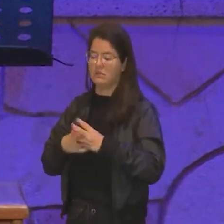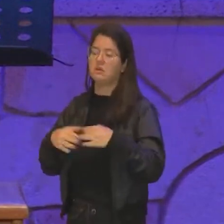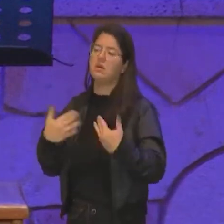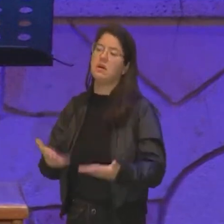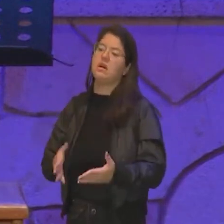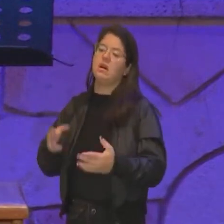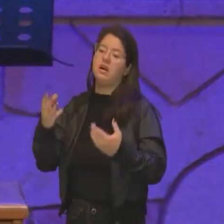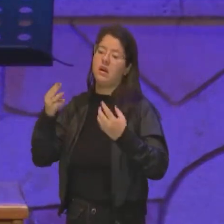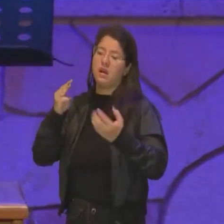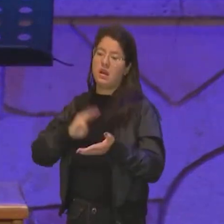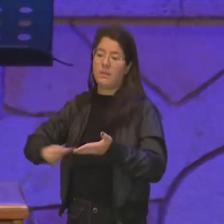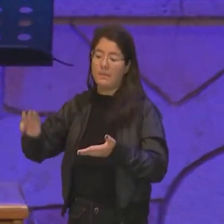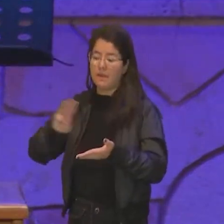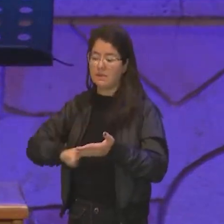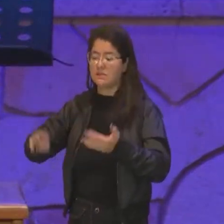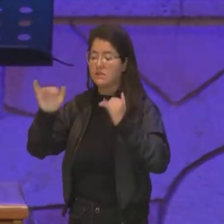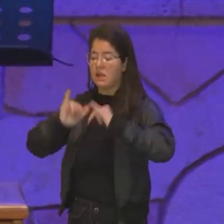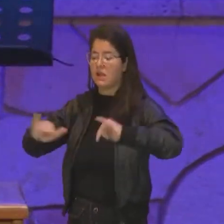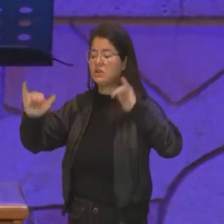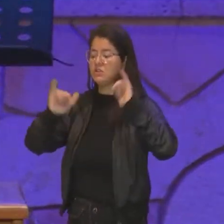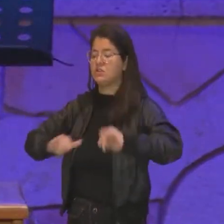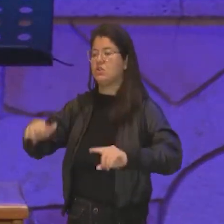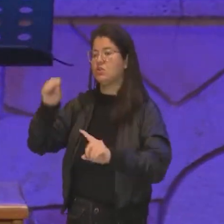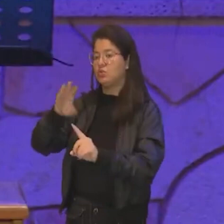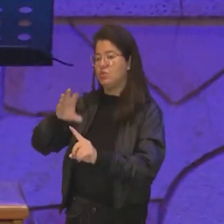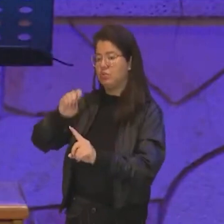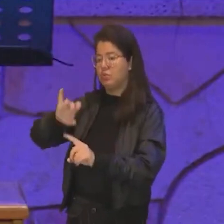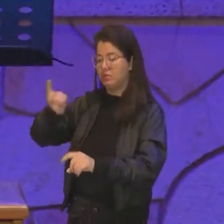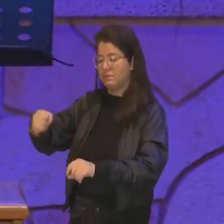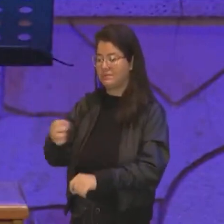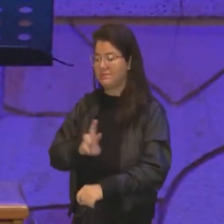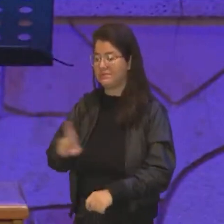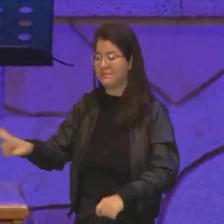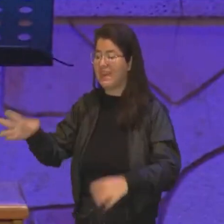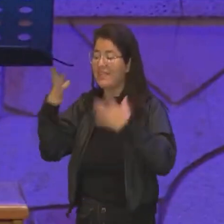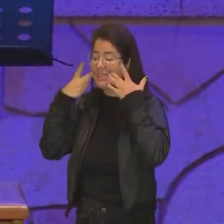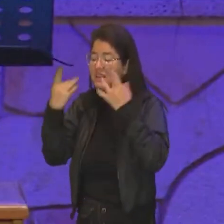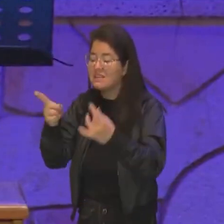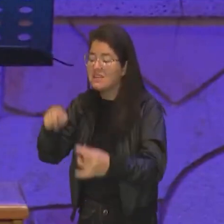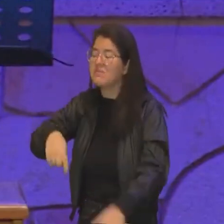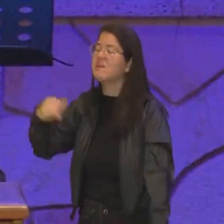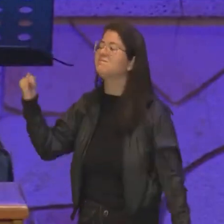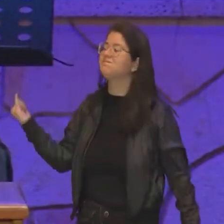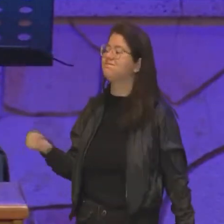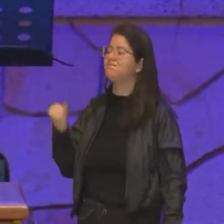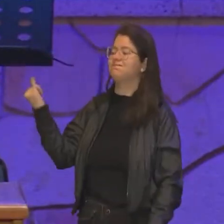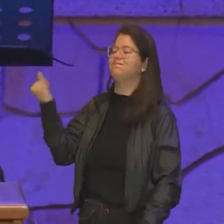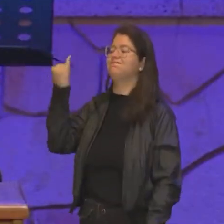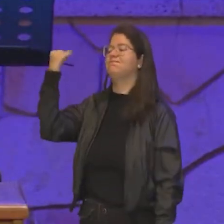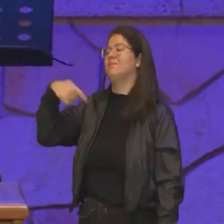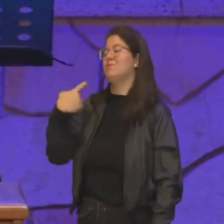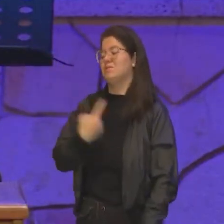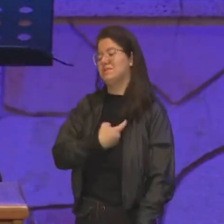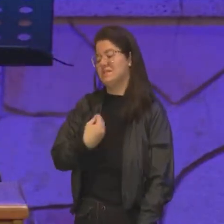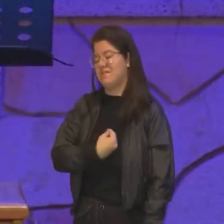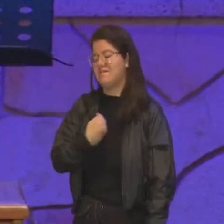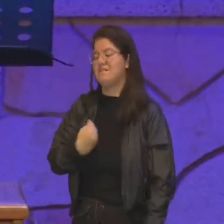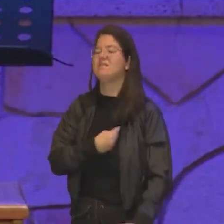Jeremias: ouçam. E ouvir é algo essencial em nossa caminhada